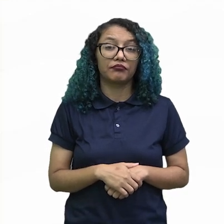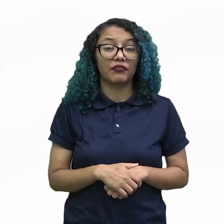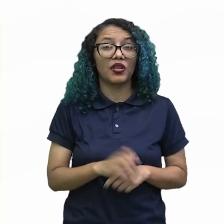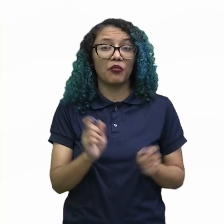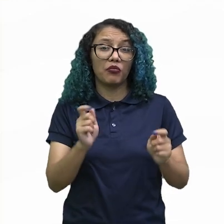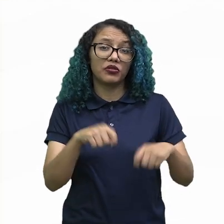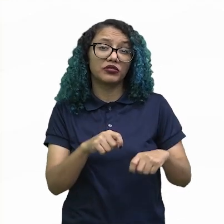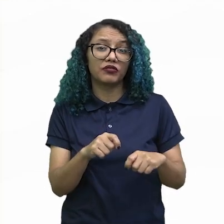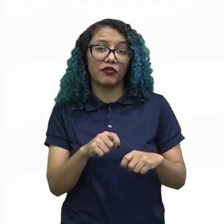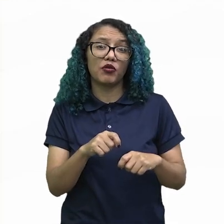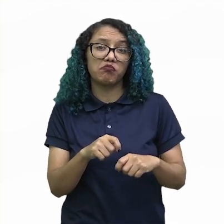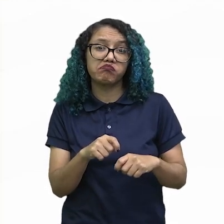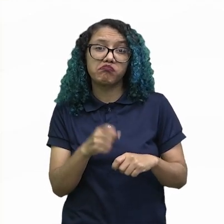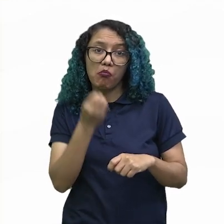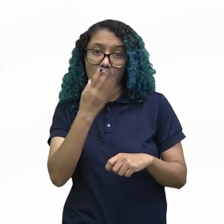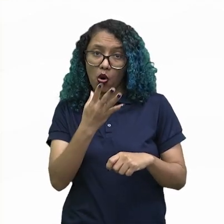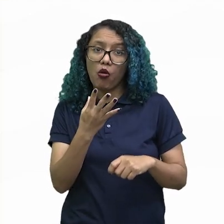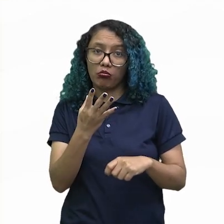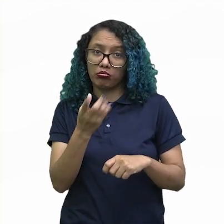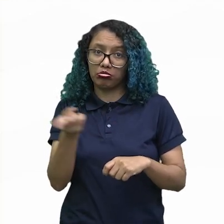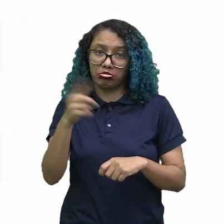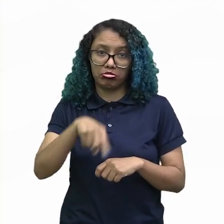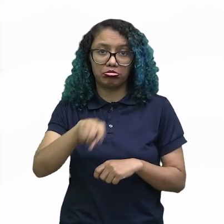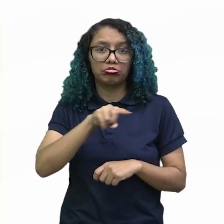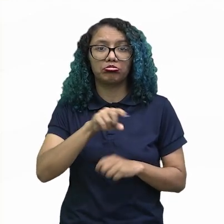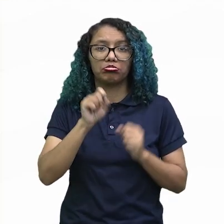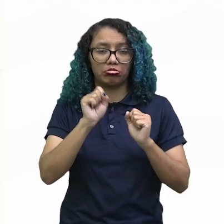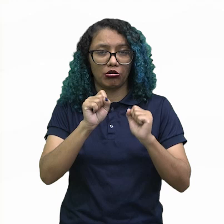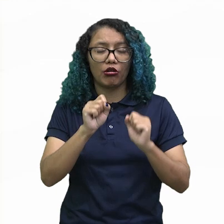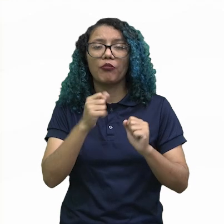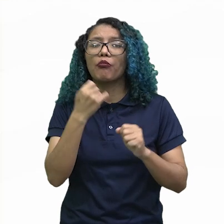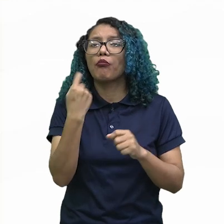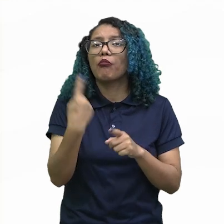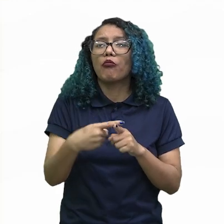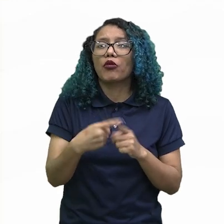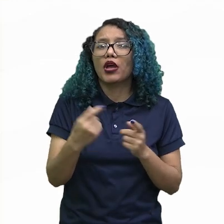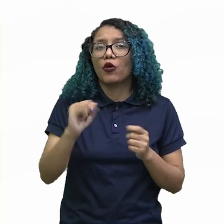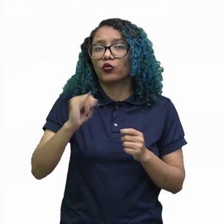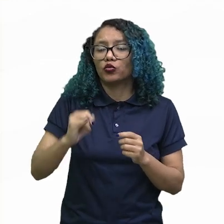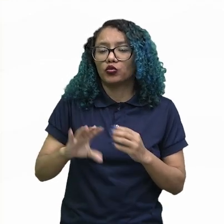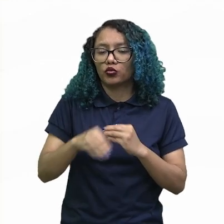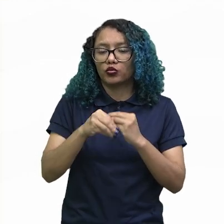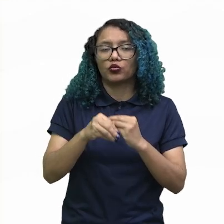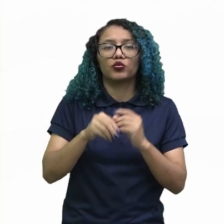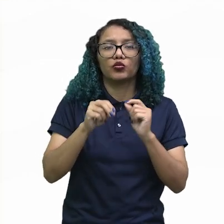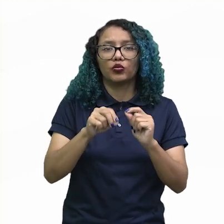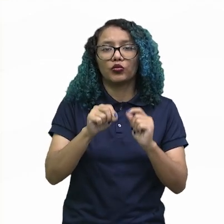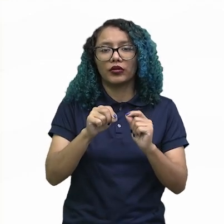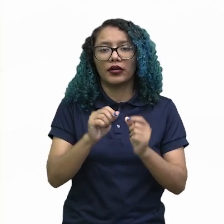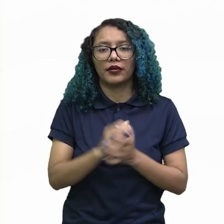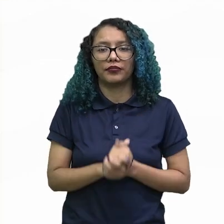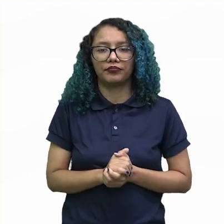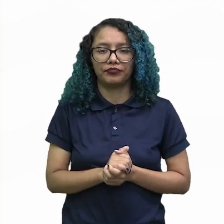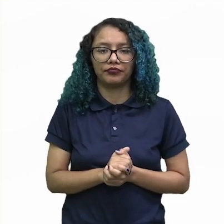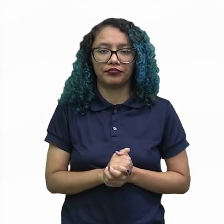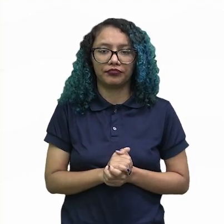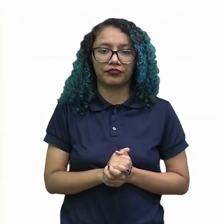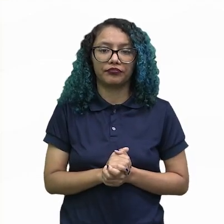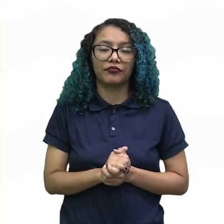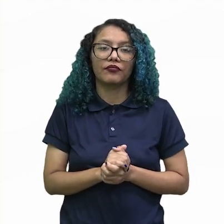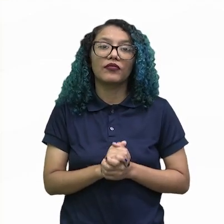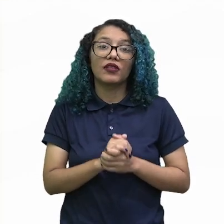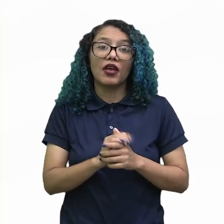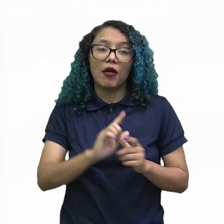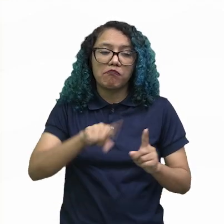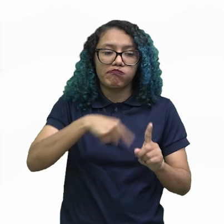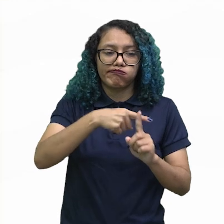te favorecer. Por quê? Porque esses juros compostos vão ser usados como remuneração em